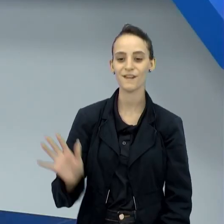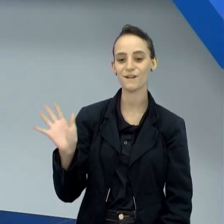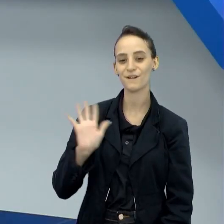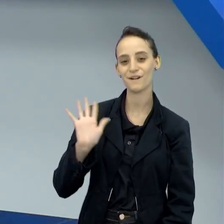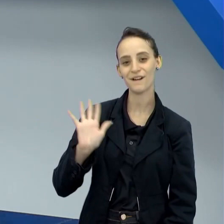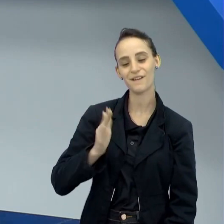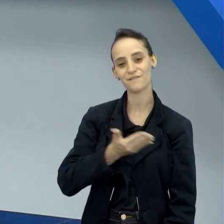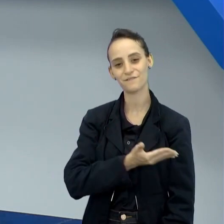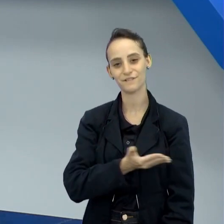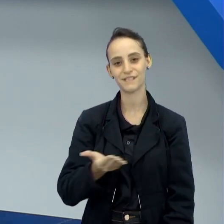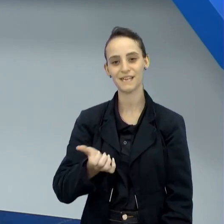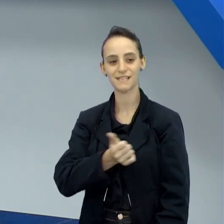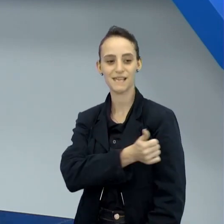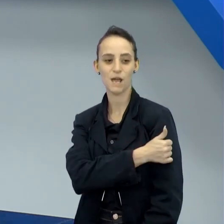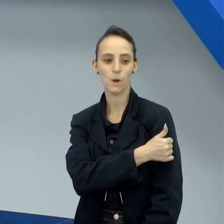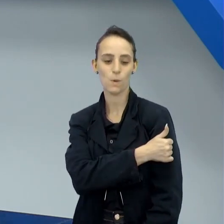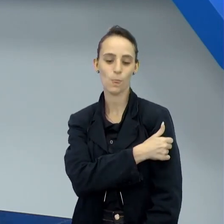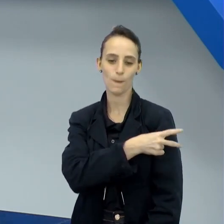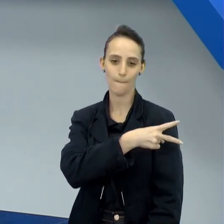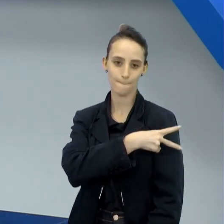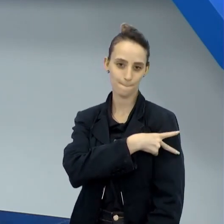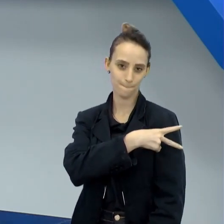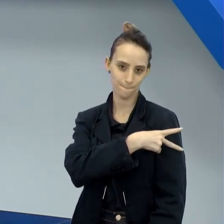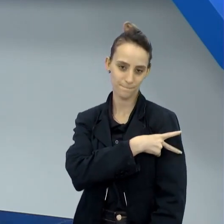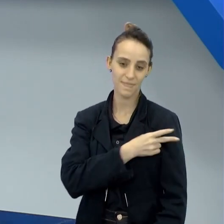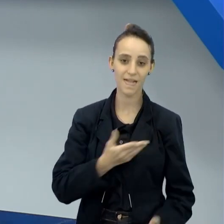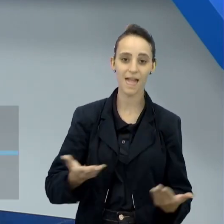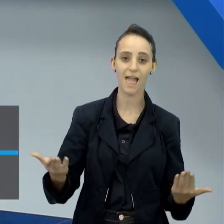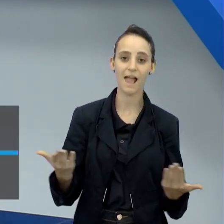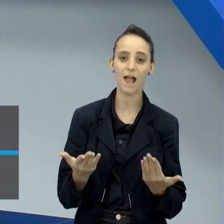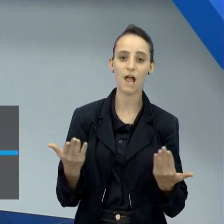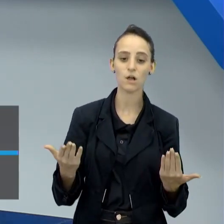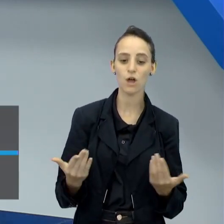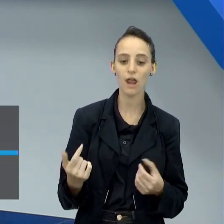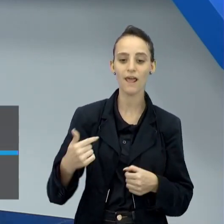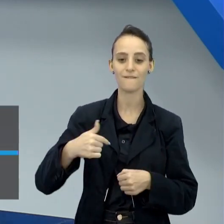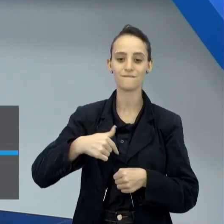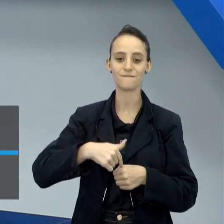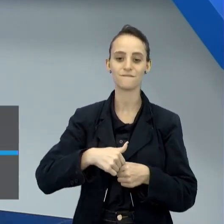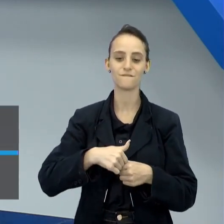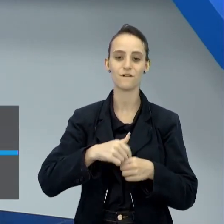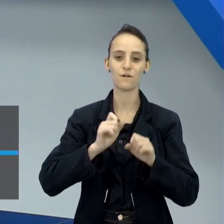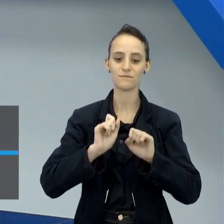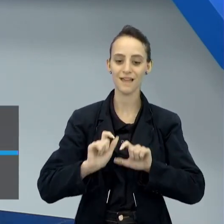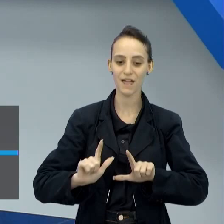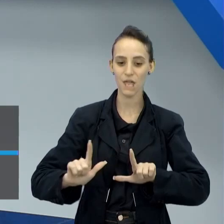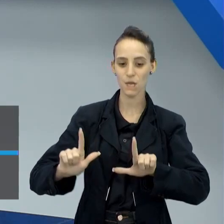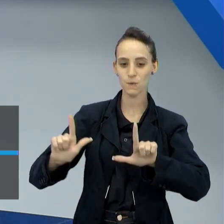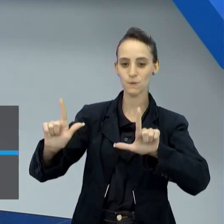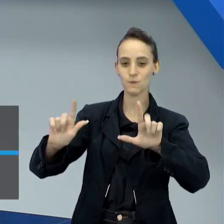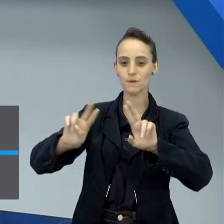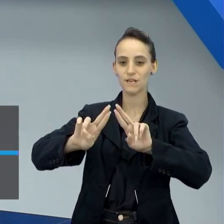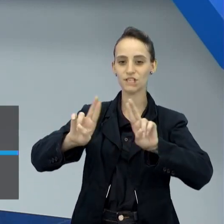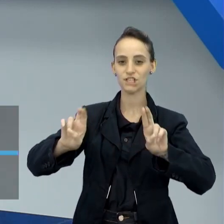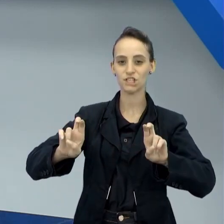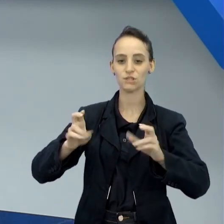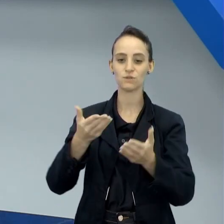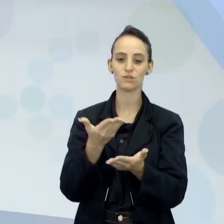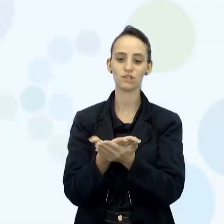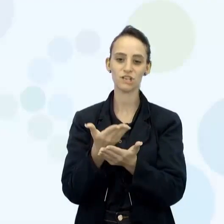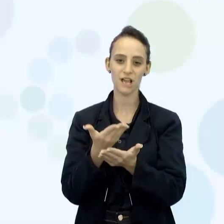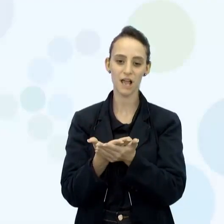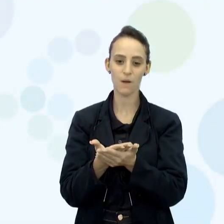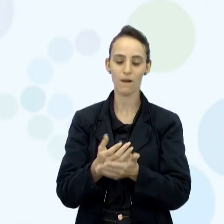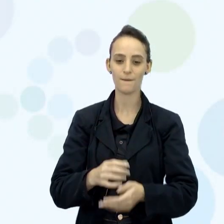Olá, estudantes da segunda série, nós estamos aqui de volta. Olhem aí na tela o título da nossa aula